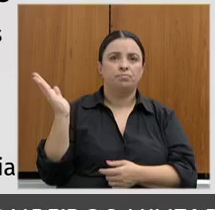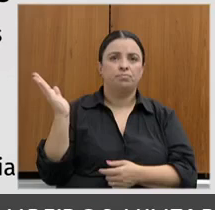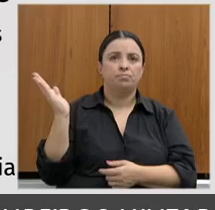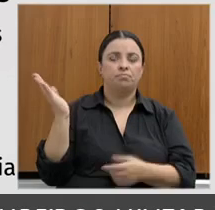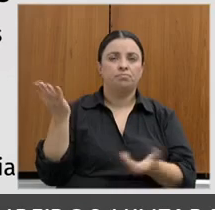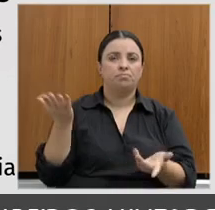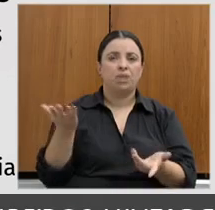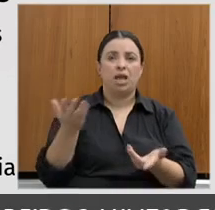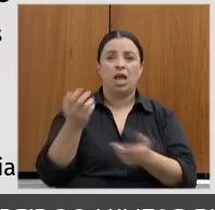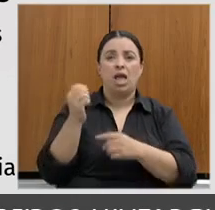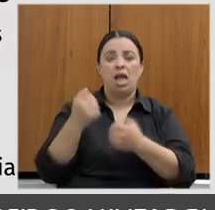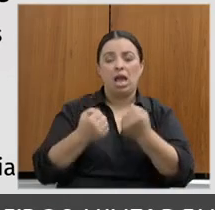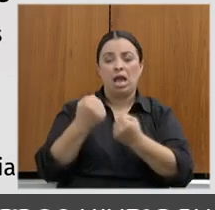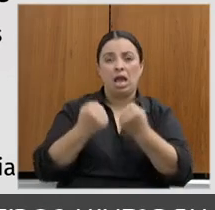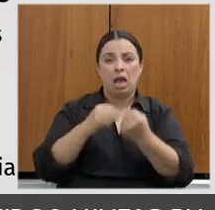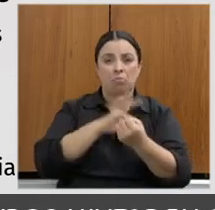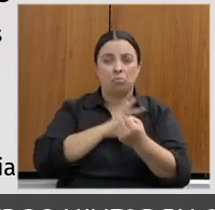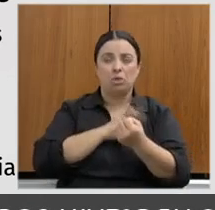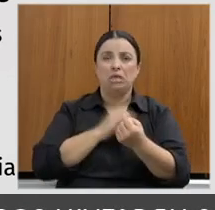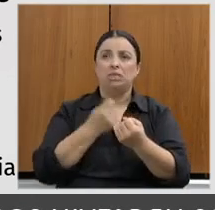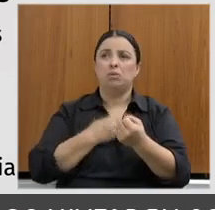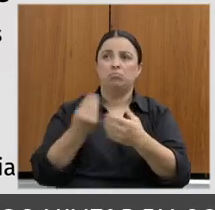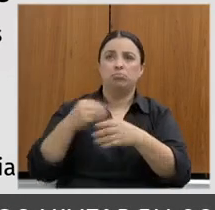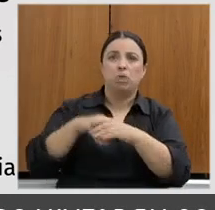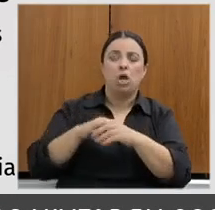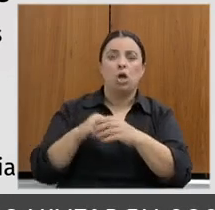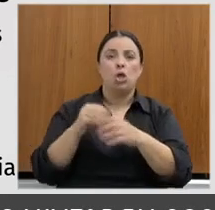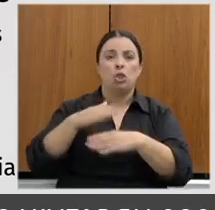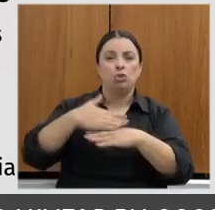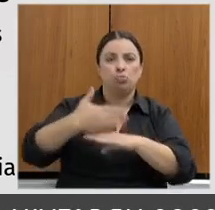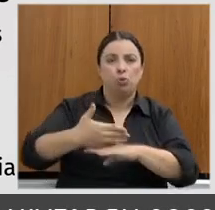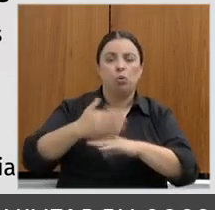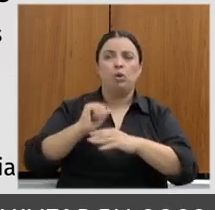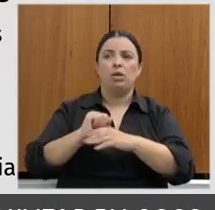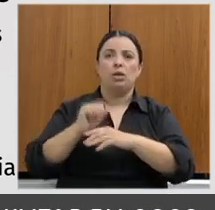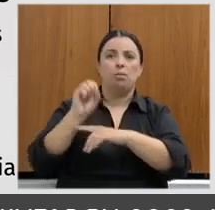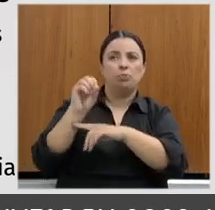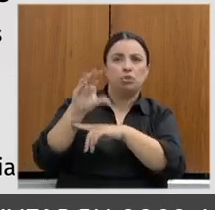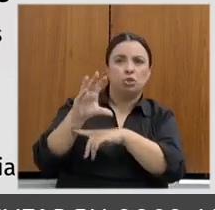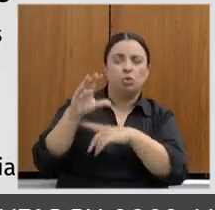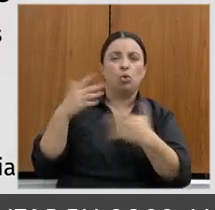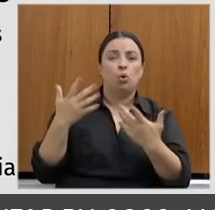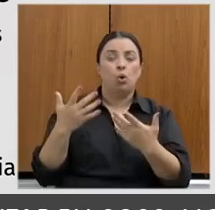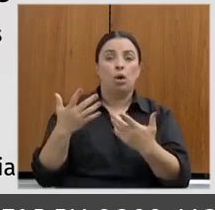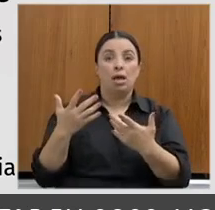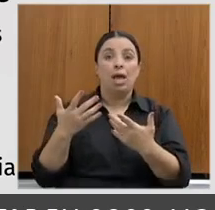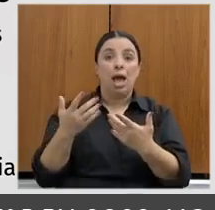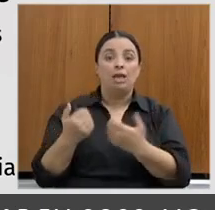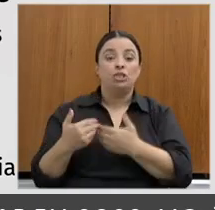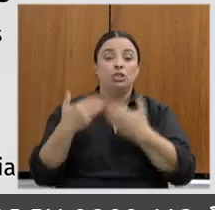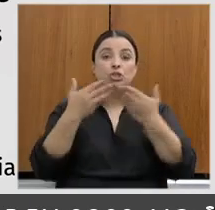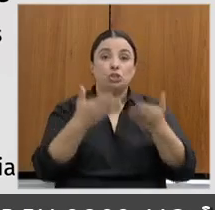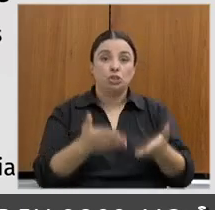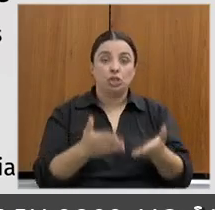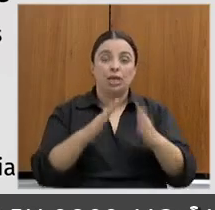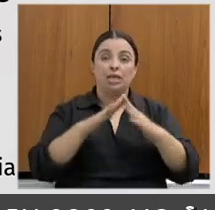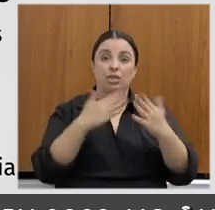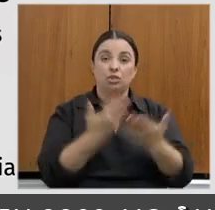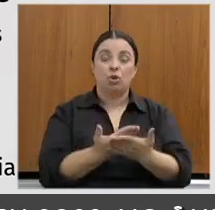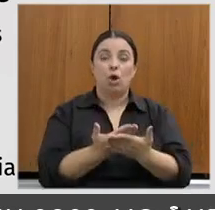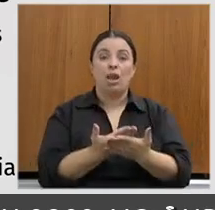notebook.com computador com o projetor para que o instrutor do projeto ele chega na escola